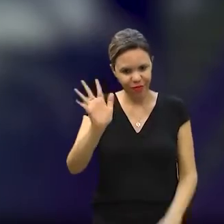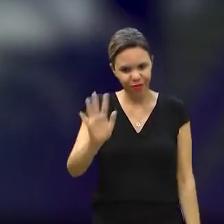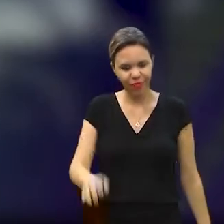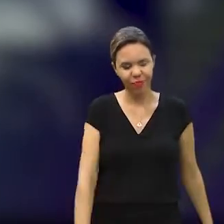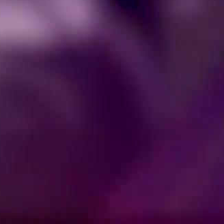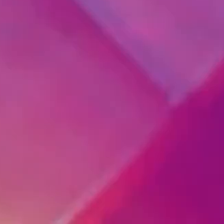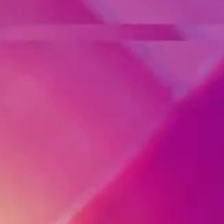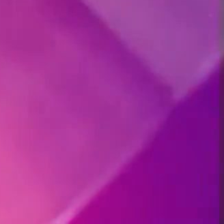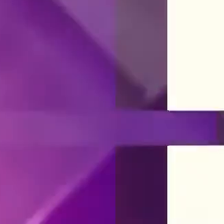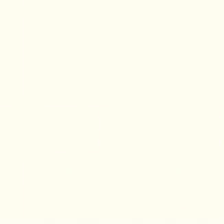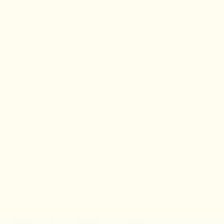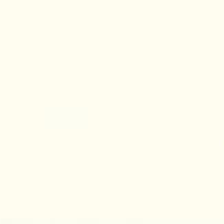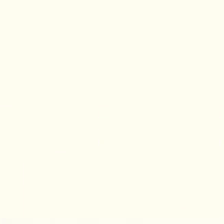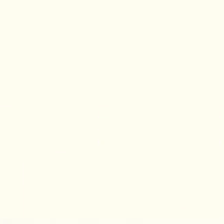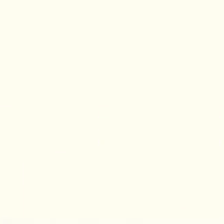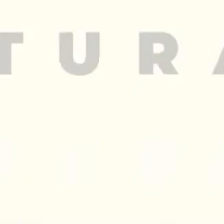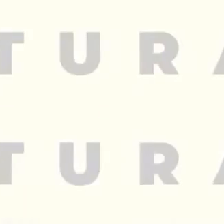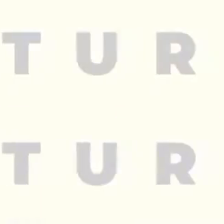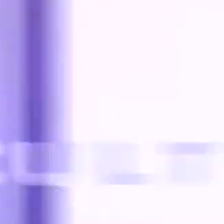semana que vem. Tchau!